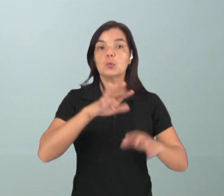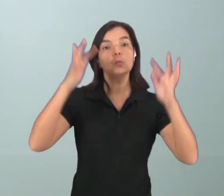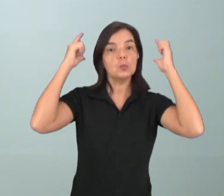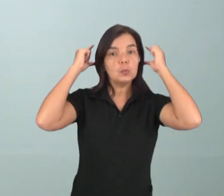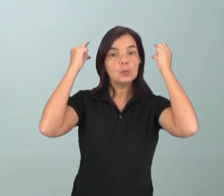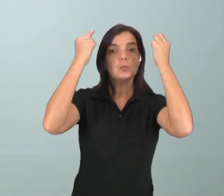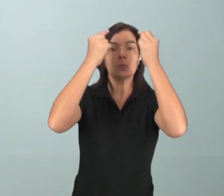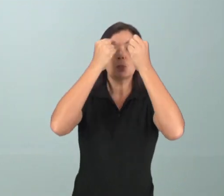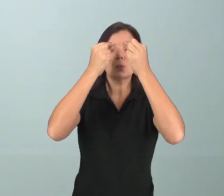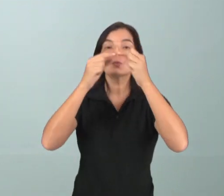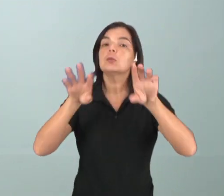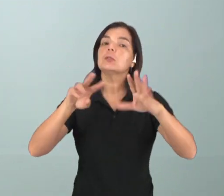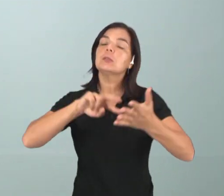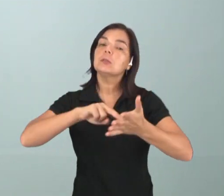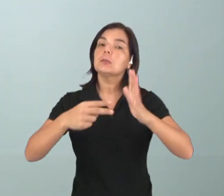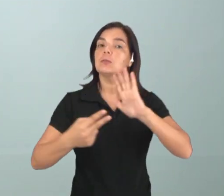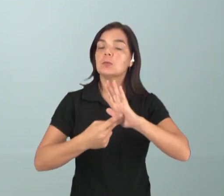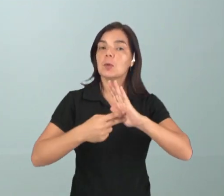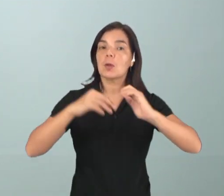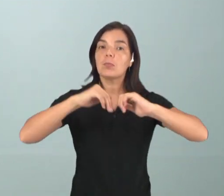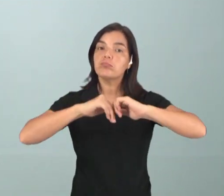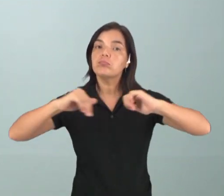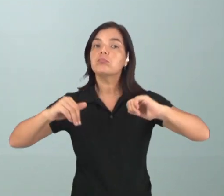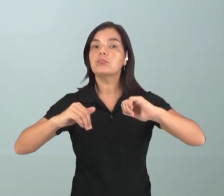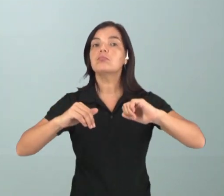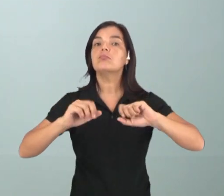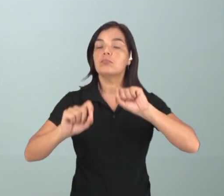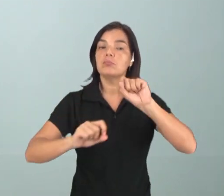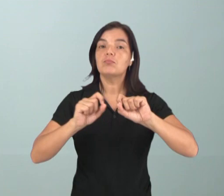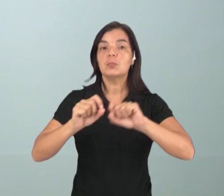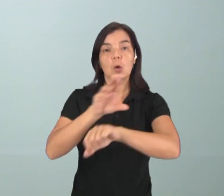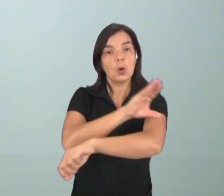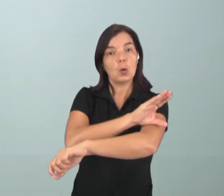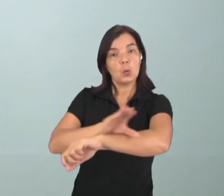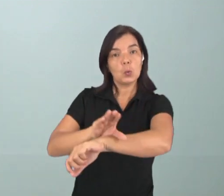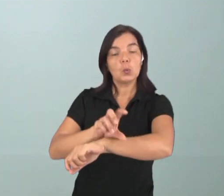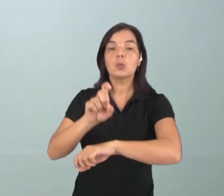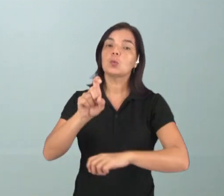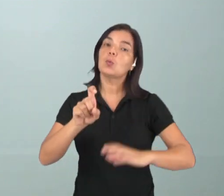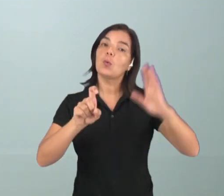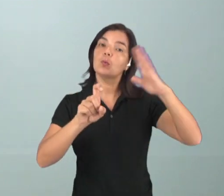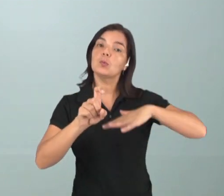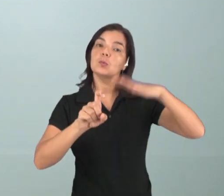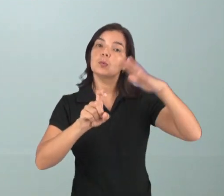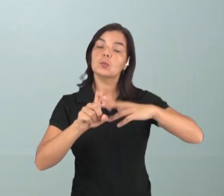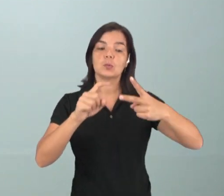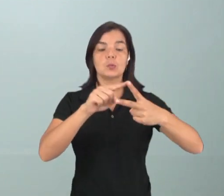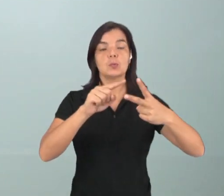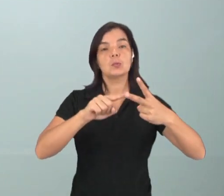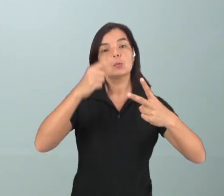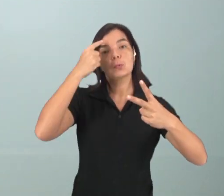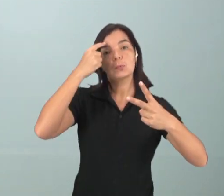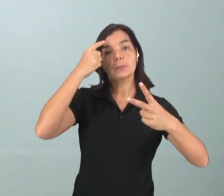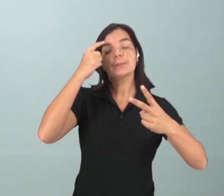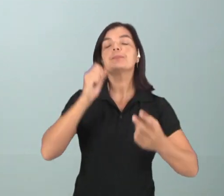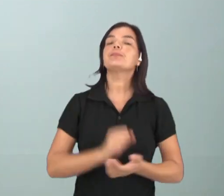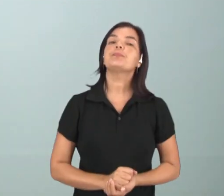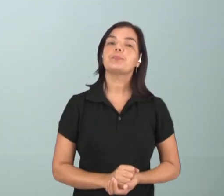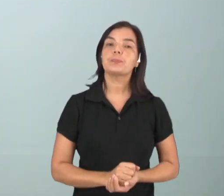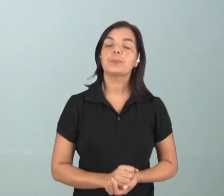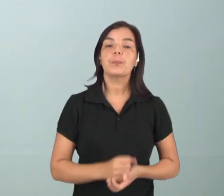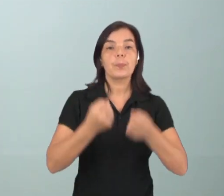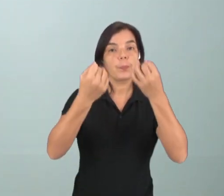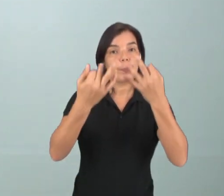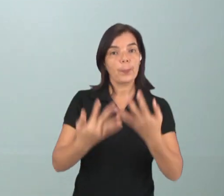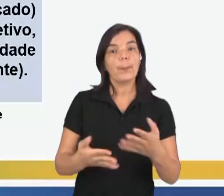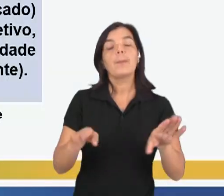grego, ele está rompendo, né, de certa forma com a cultura mítica trazida por esses dois pensadores. Então, o